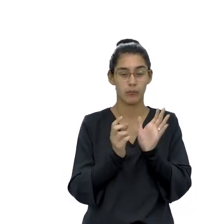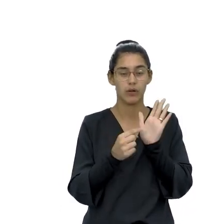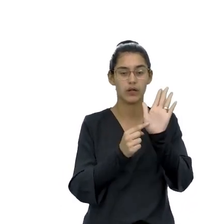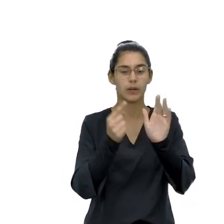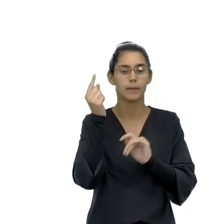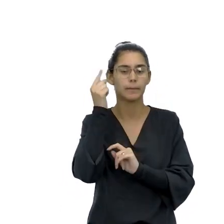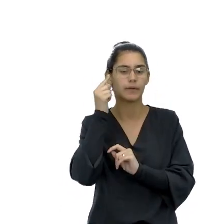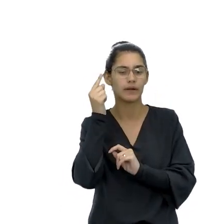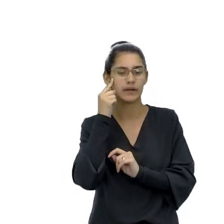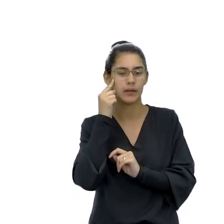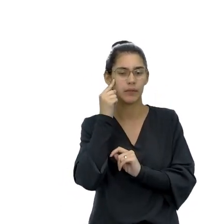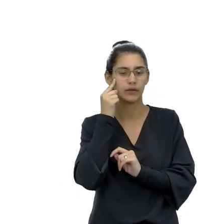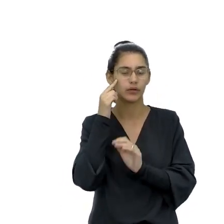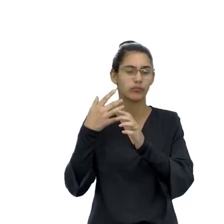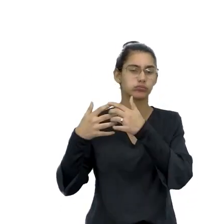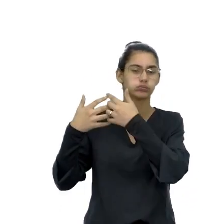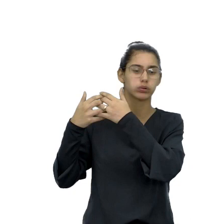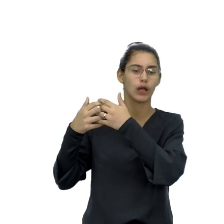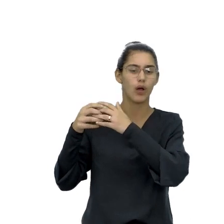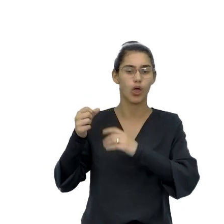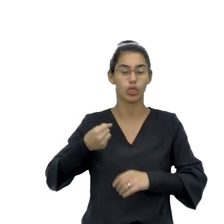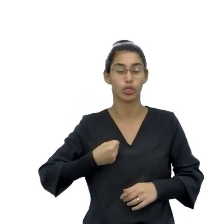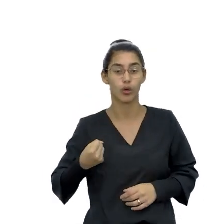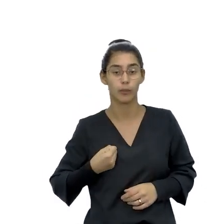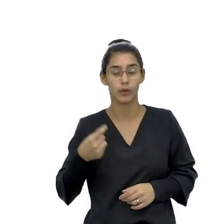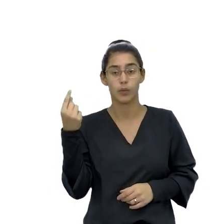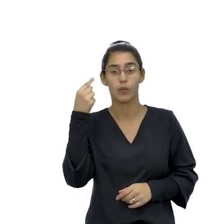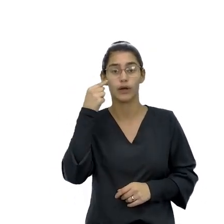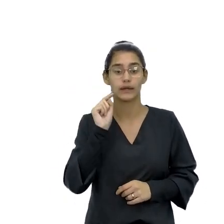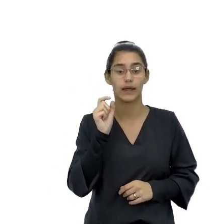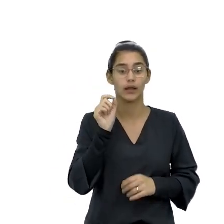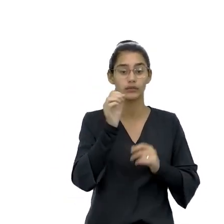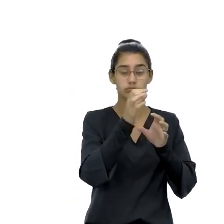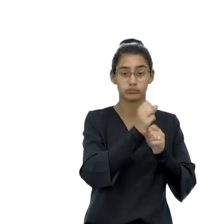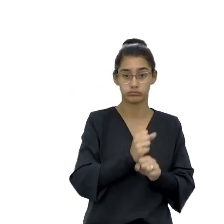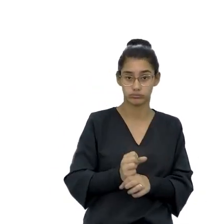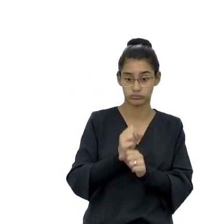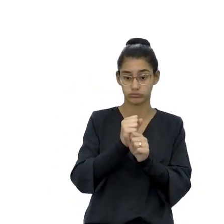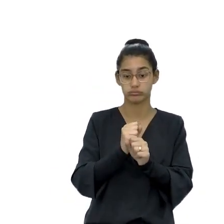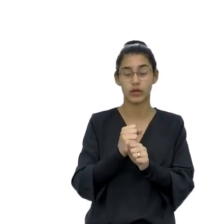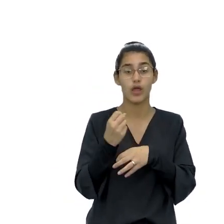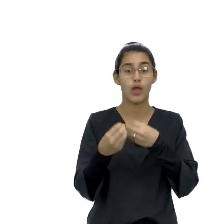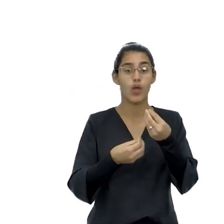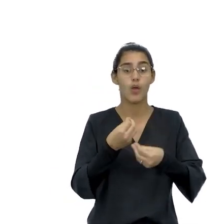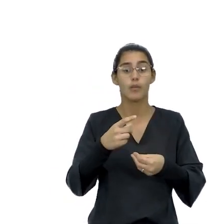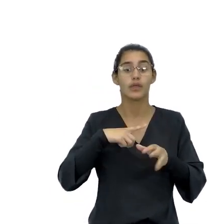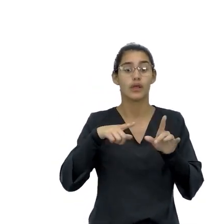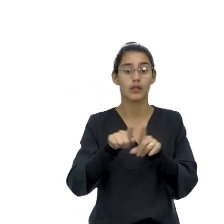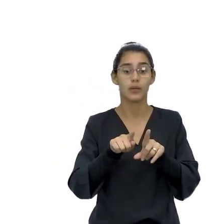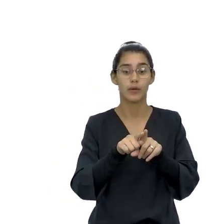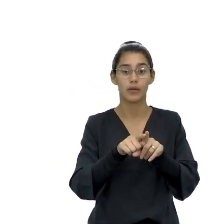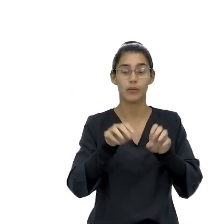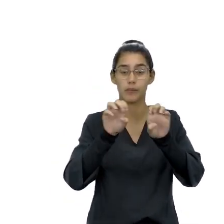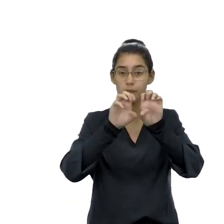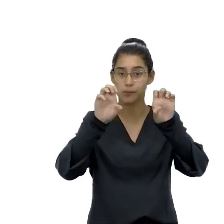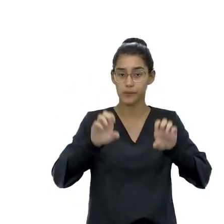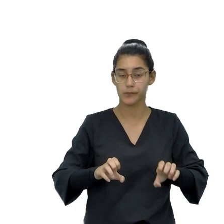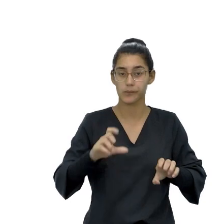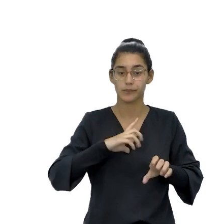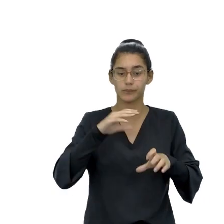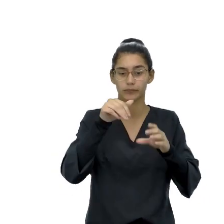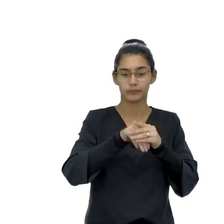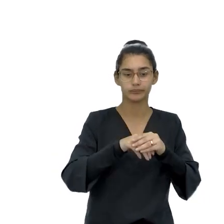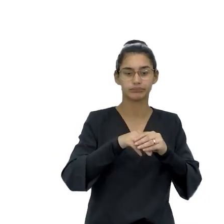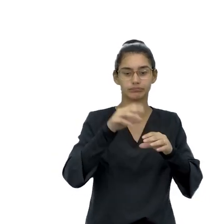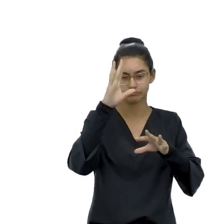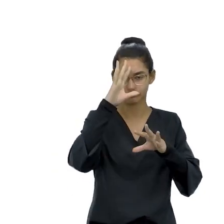apresentando o pensamento aritmético, os números com a ideia de quantificação e como se dá a sua estrutura dentro